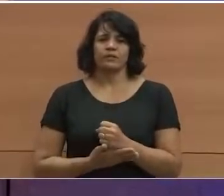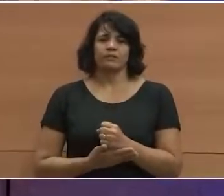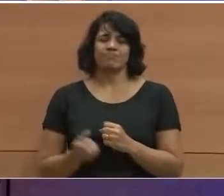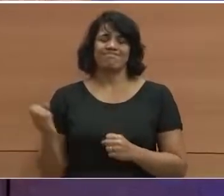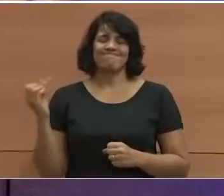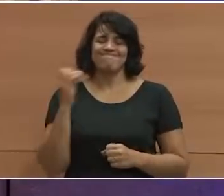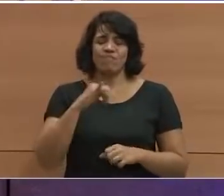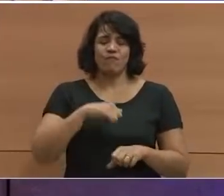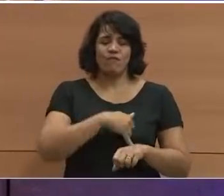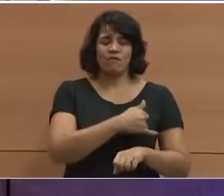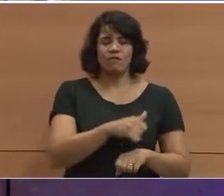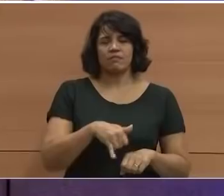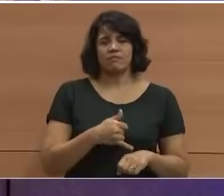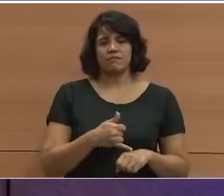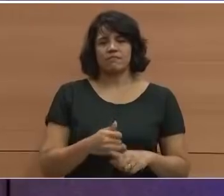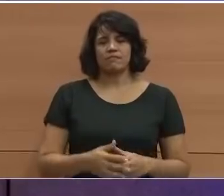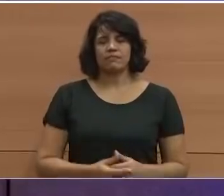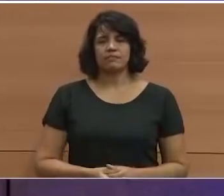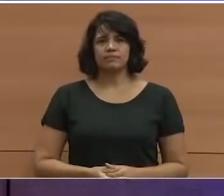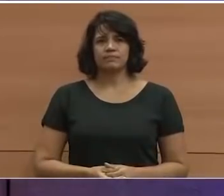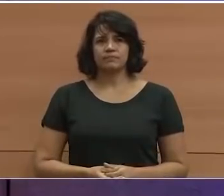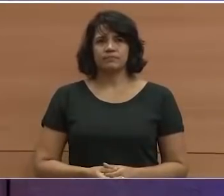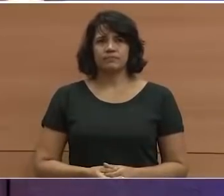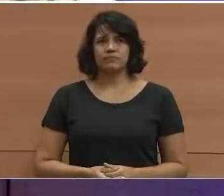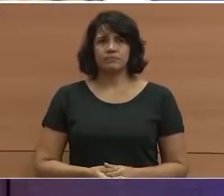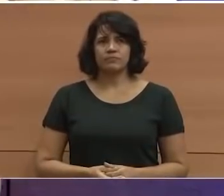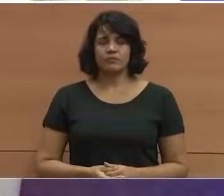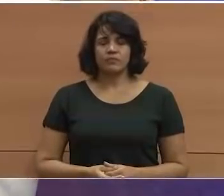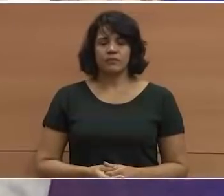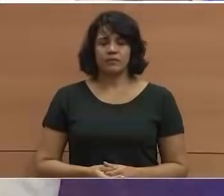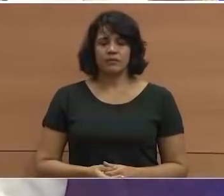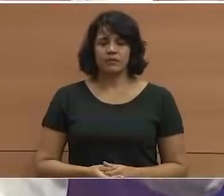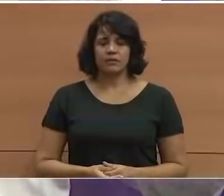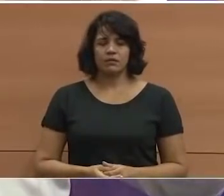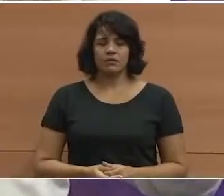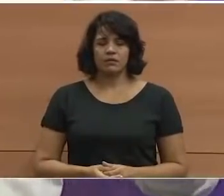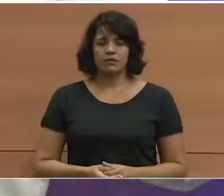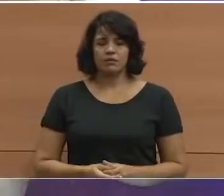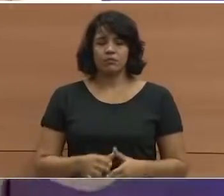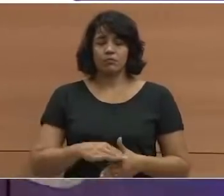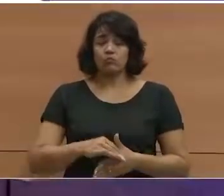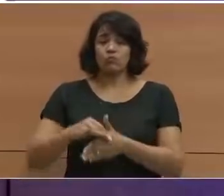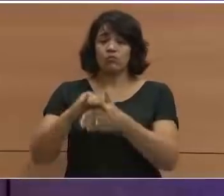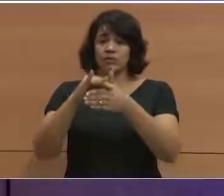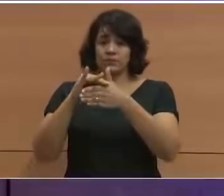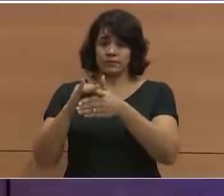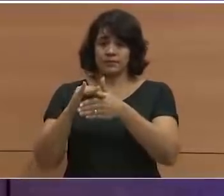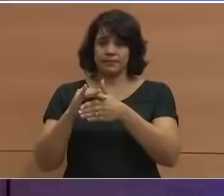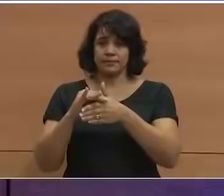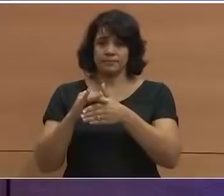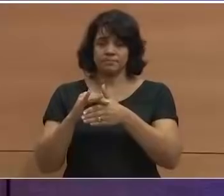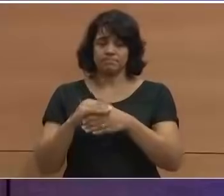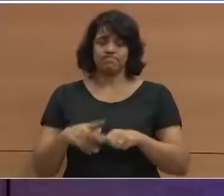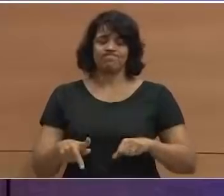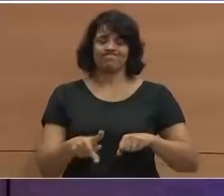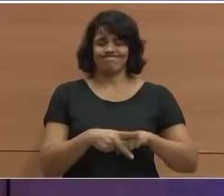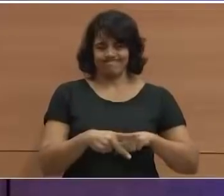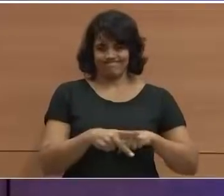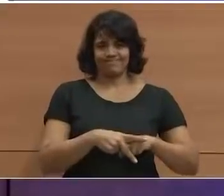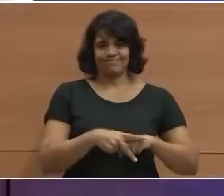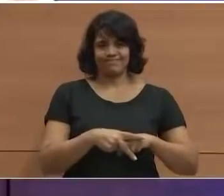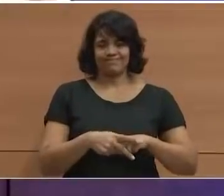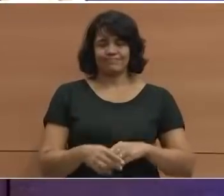já definitivo, né? E quem liderava os 12 apóstolos era Pedro. Então,